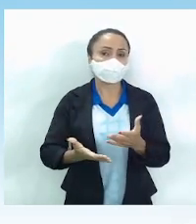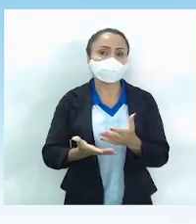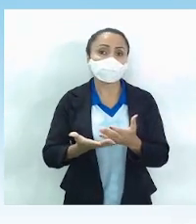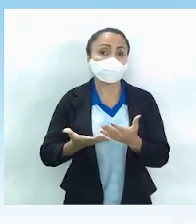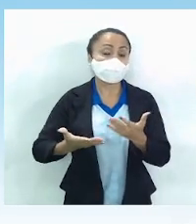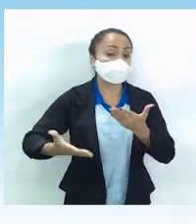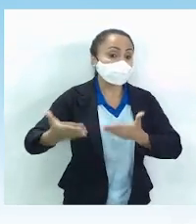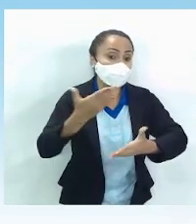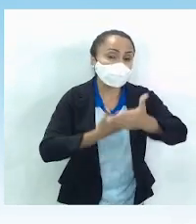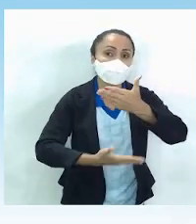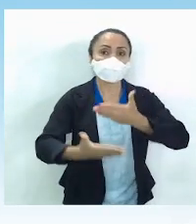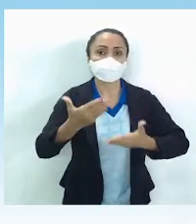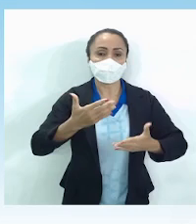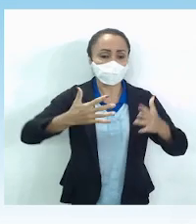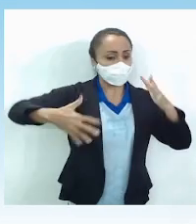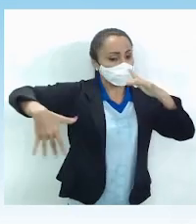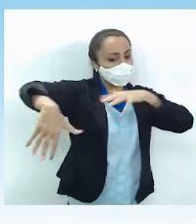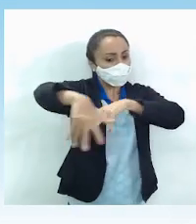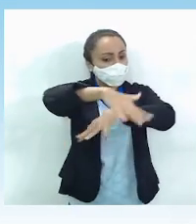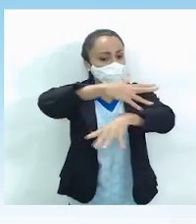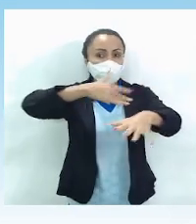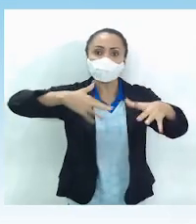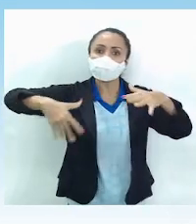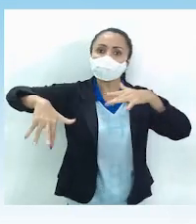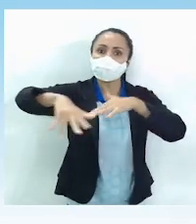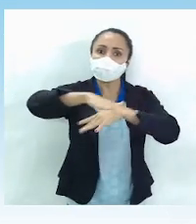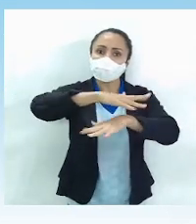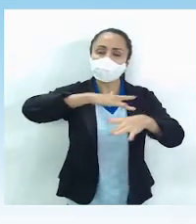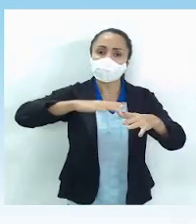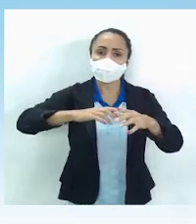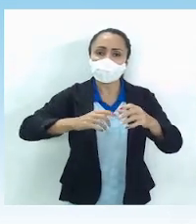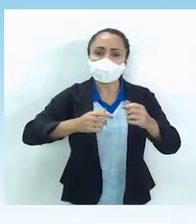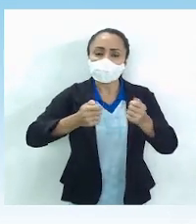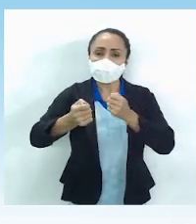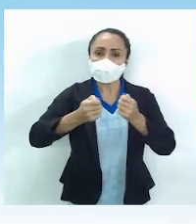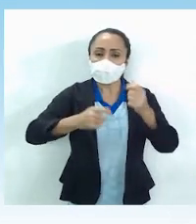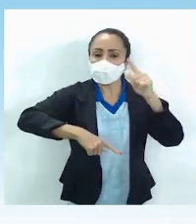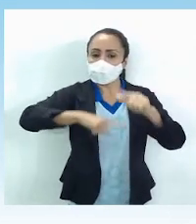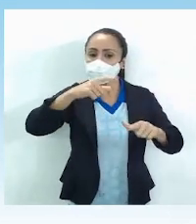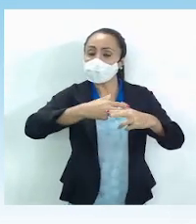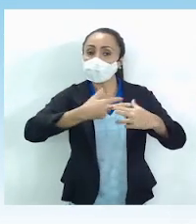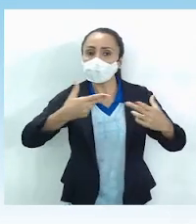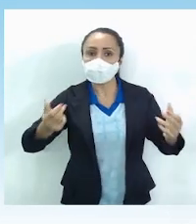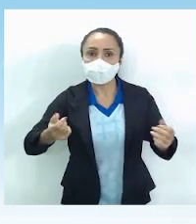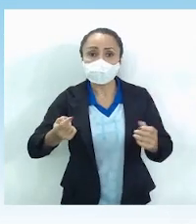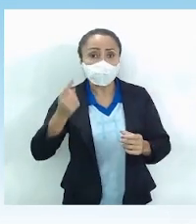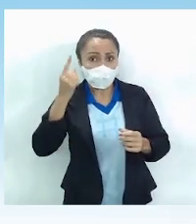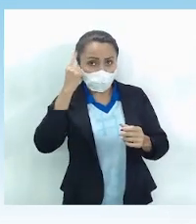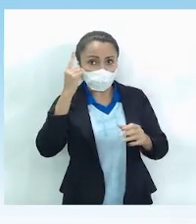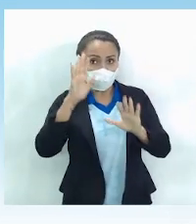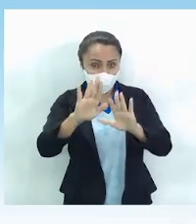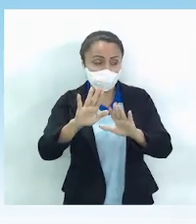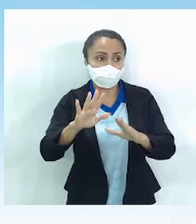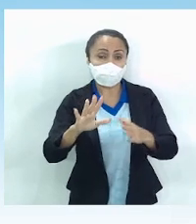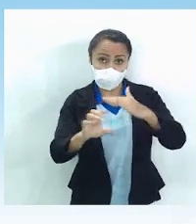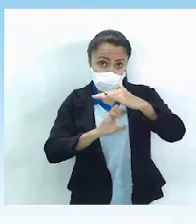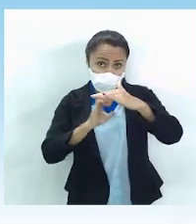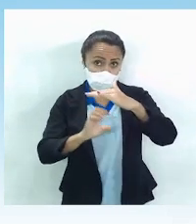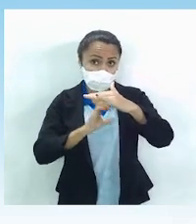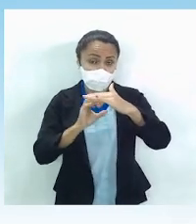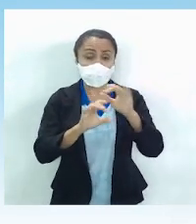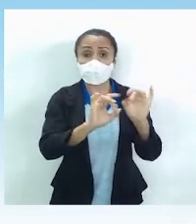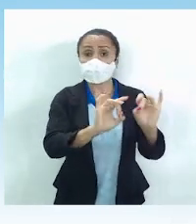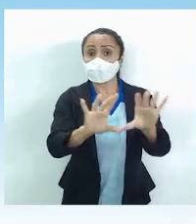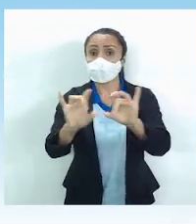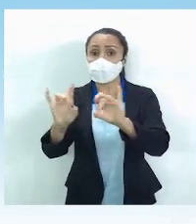livre circulação de pessoas, de mercadorias. Imagina você ter uma empresa e vender o